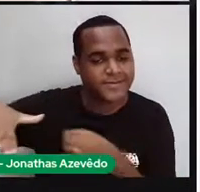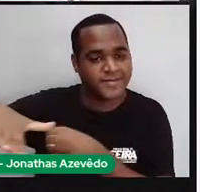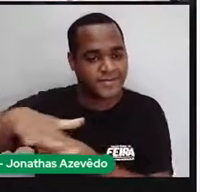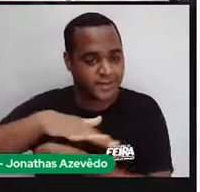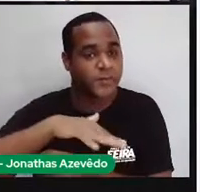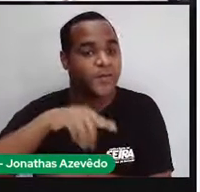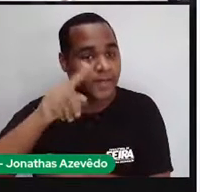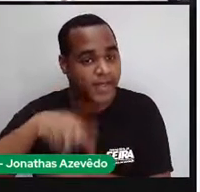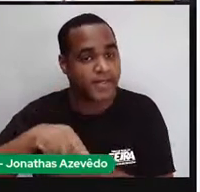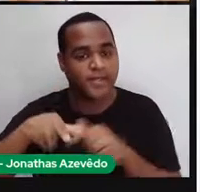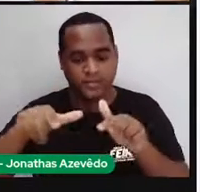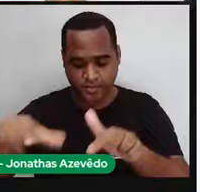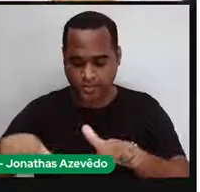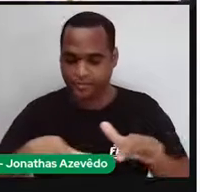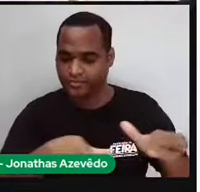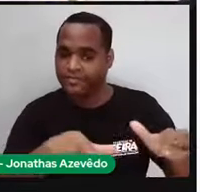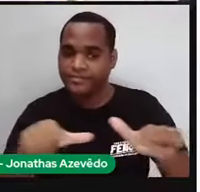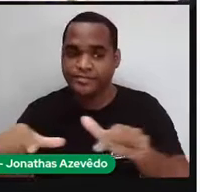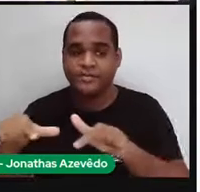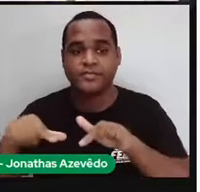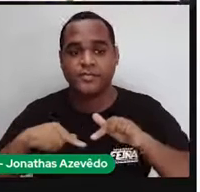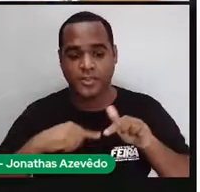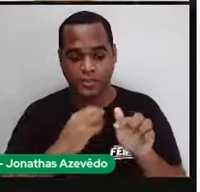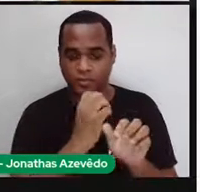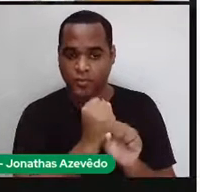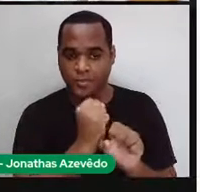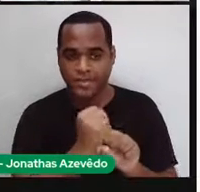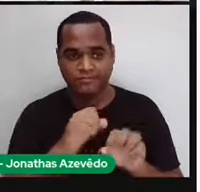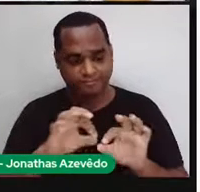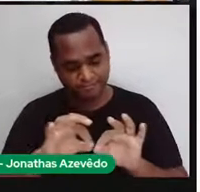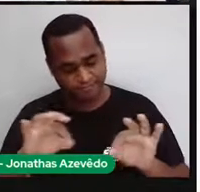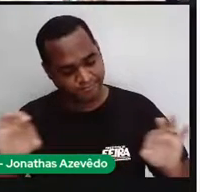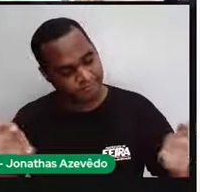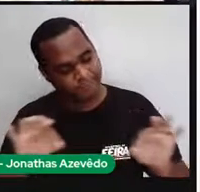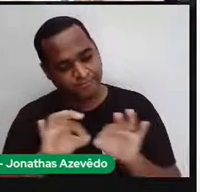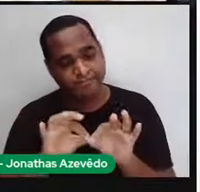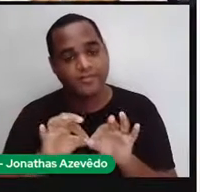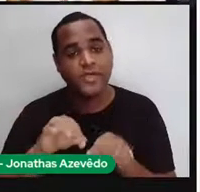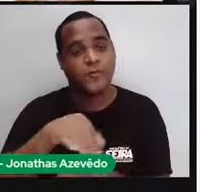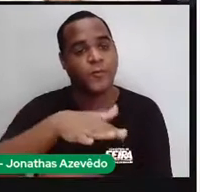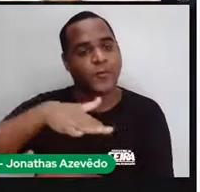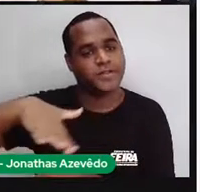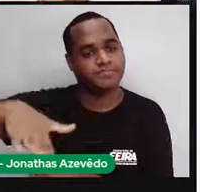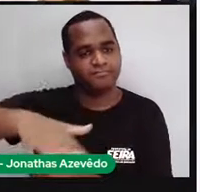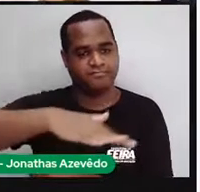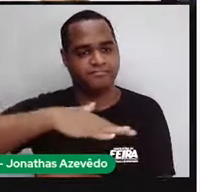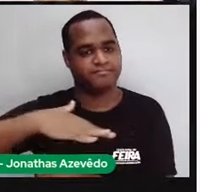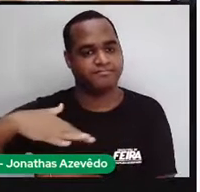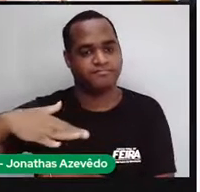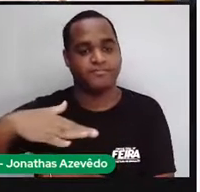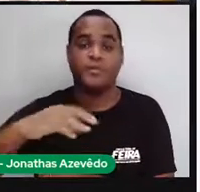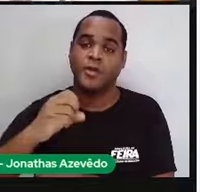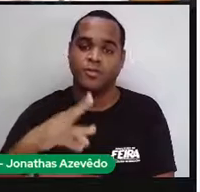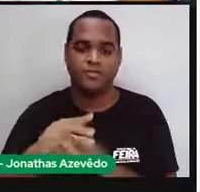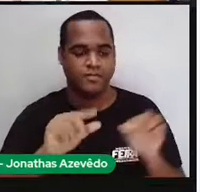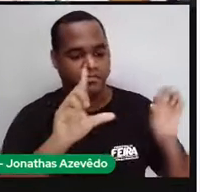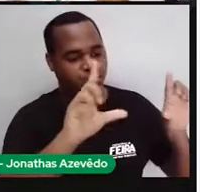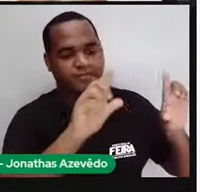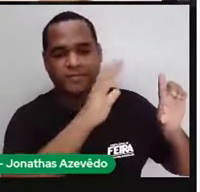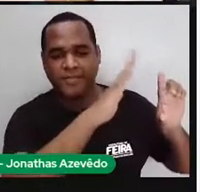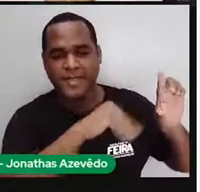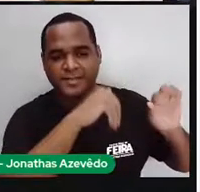do chão com piso meio de uma superfície é área o gente pode pensar no aparelho vai